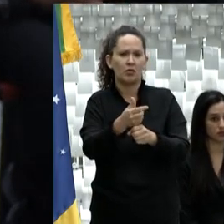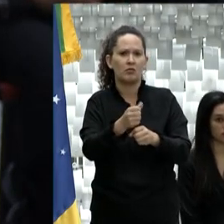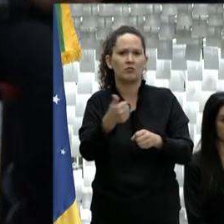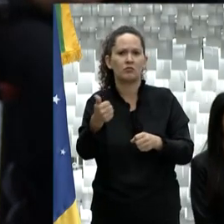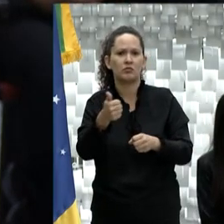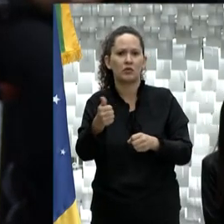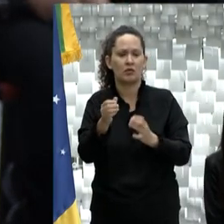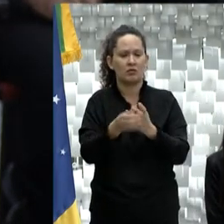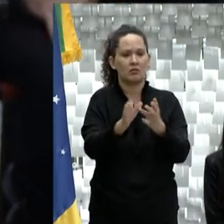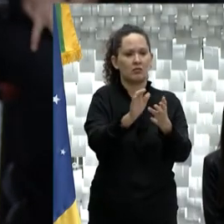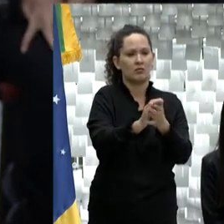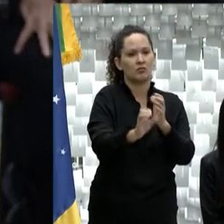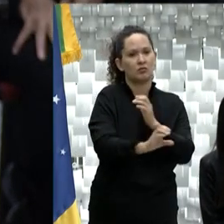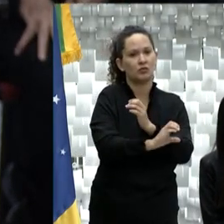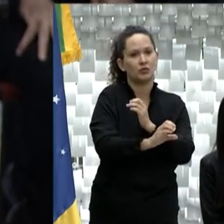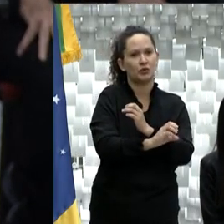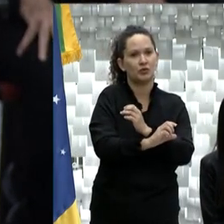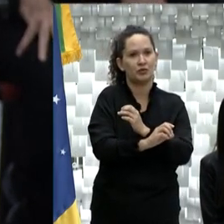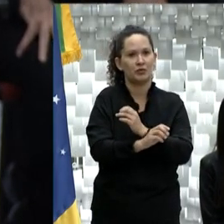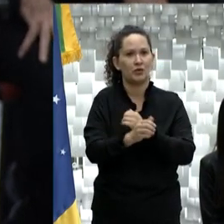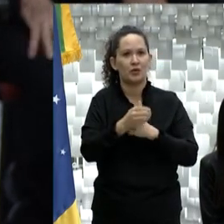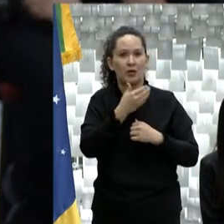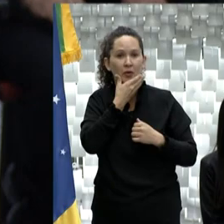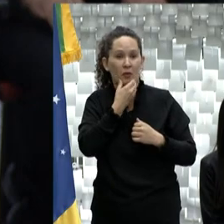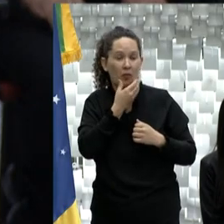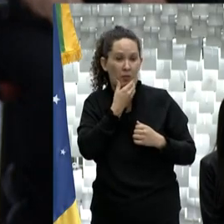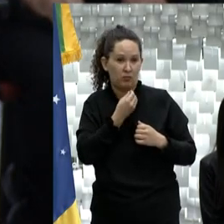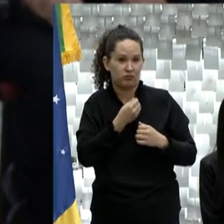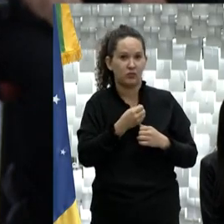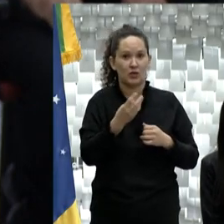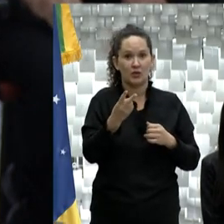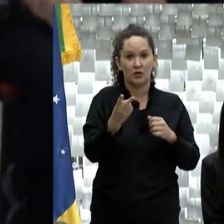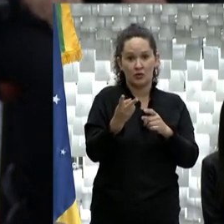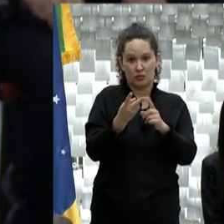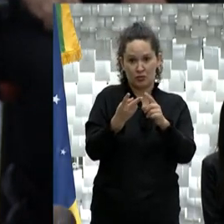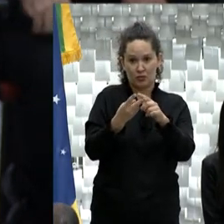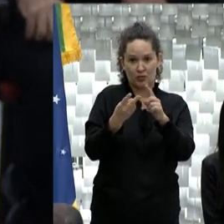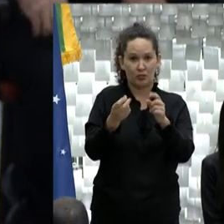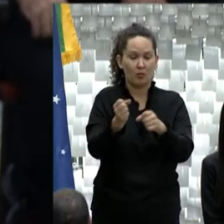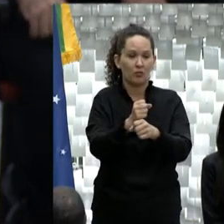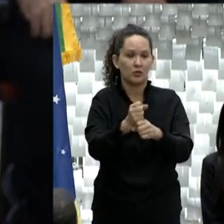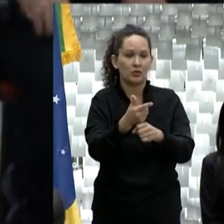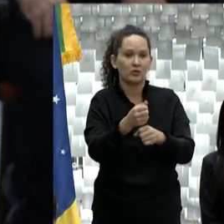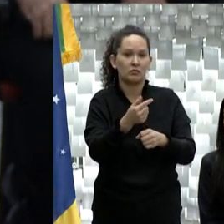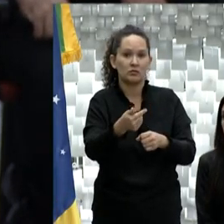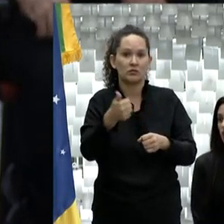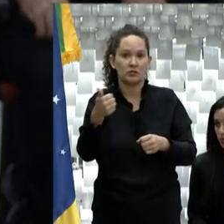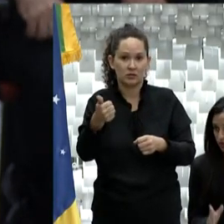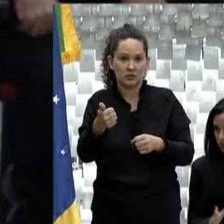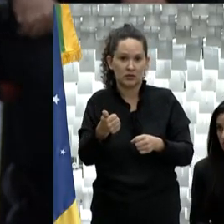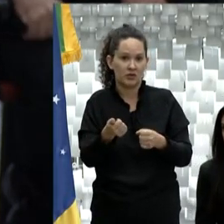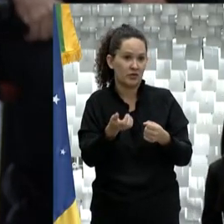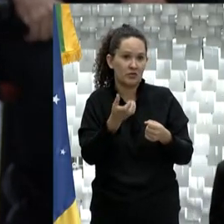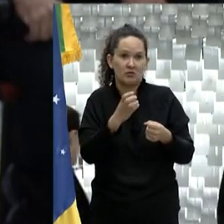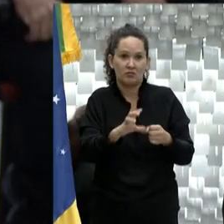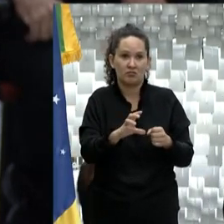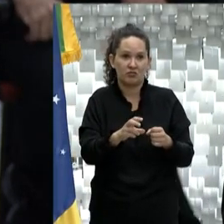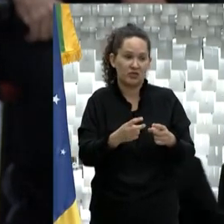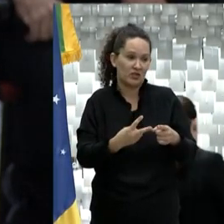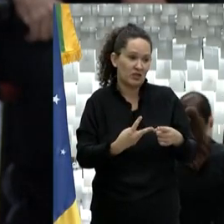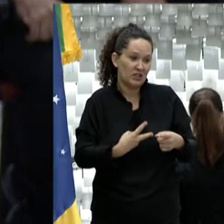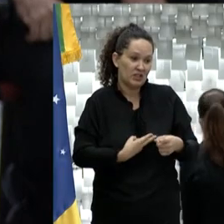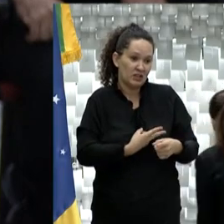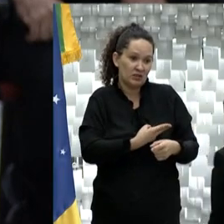do casamento civil entre homoafetivos, e o de 2017, da desnecessidade de cirurgia